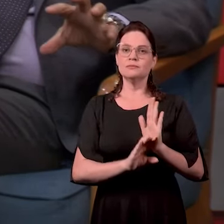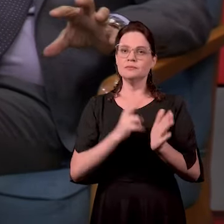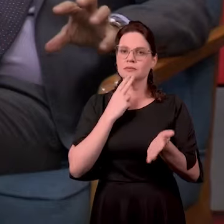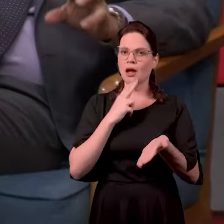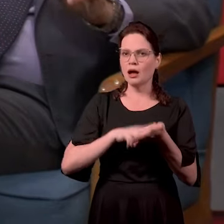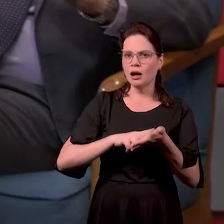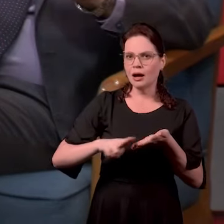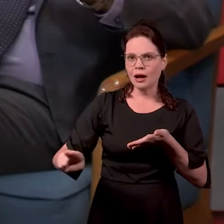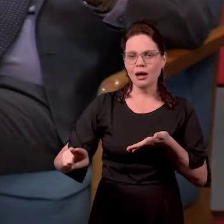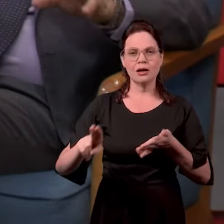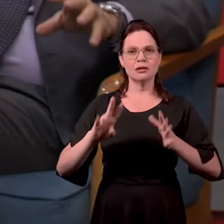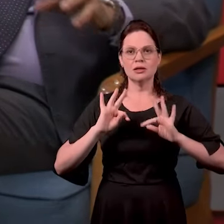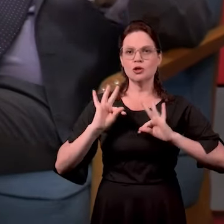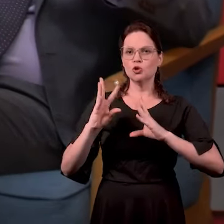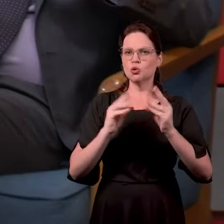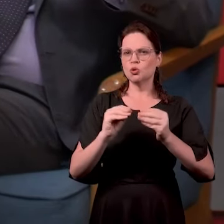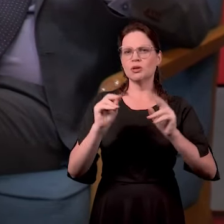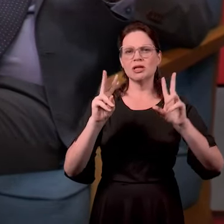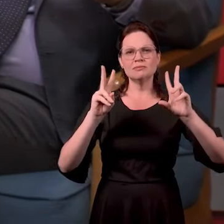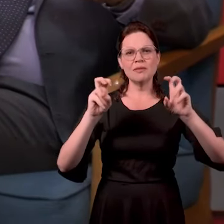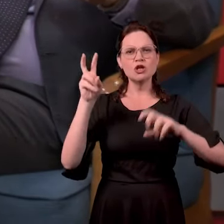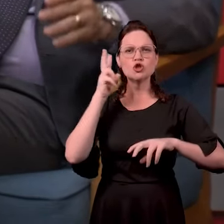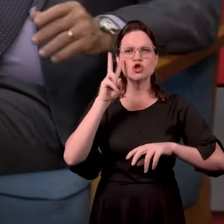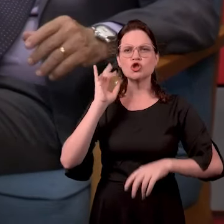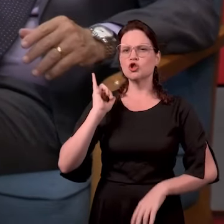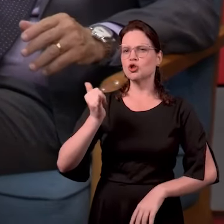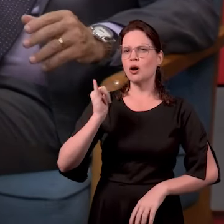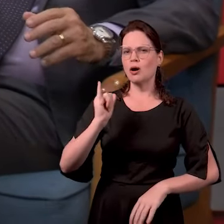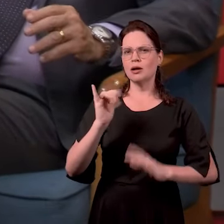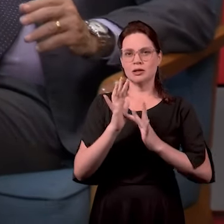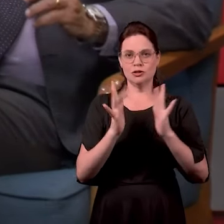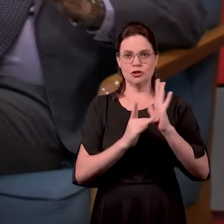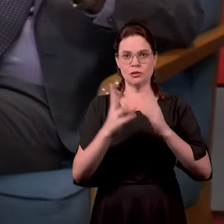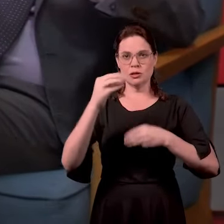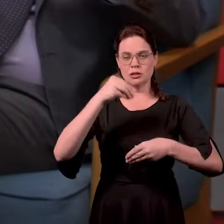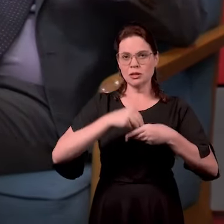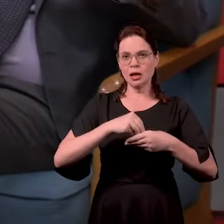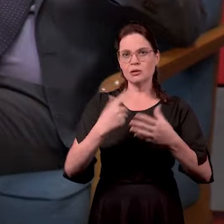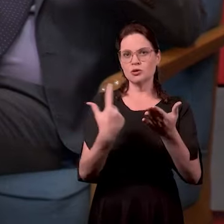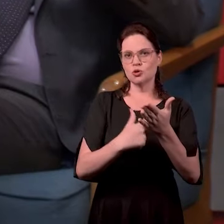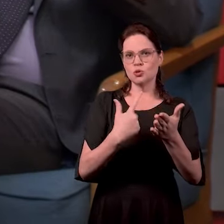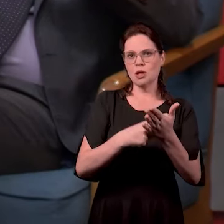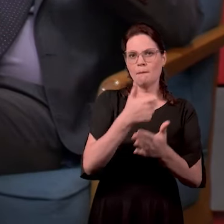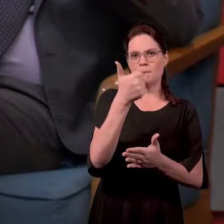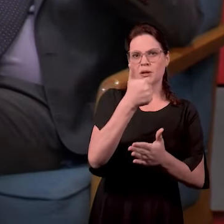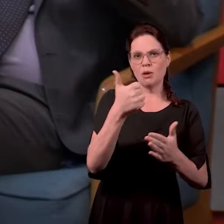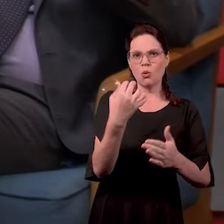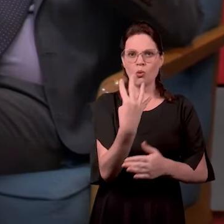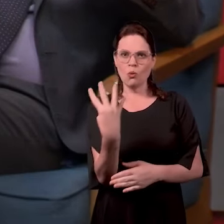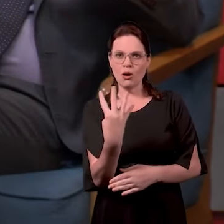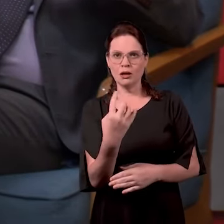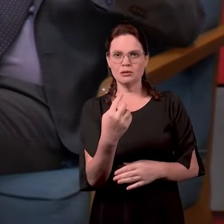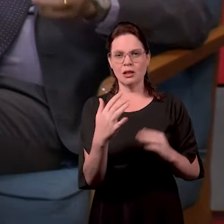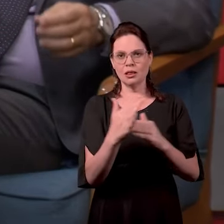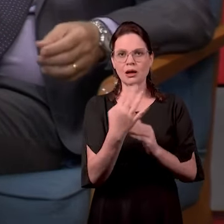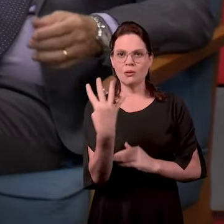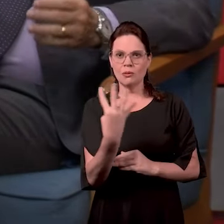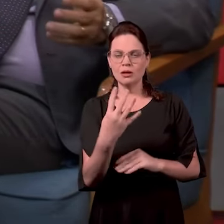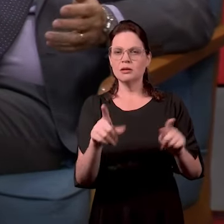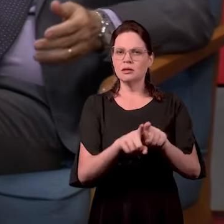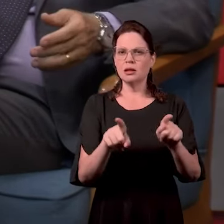As cartas, toda a biografia de Jesus nos 4 evangelhos, as cartas, todas as